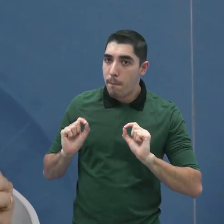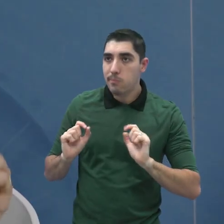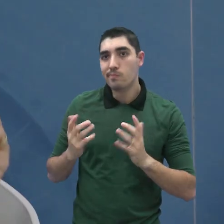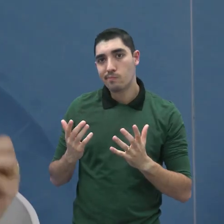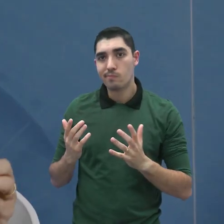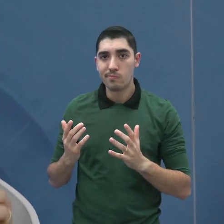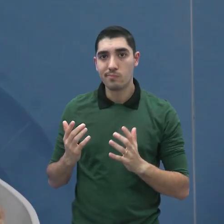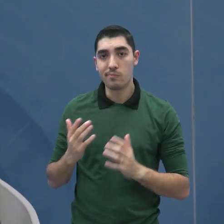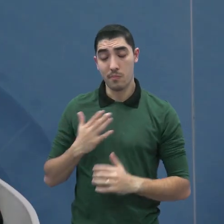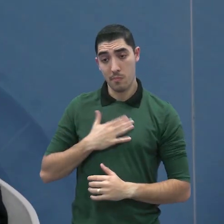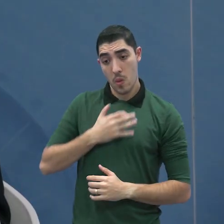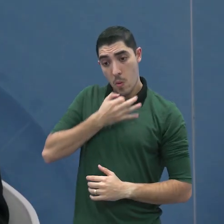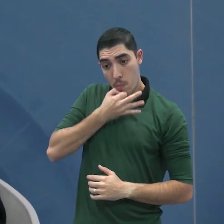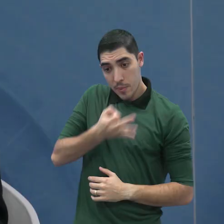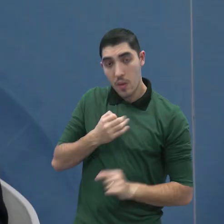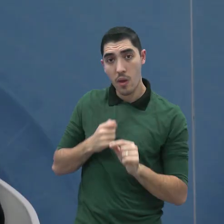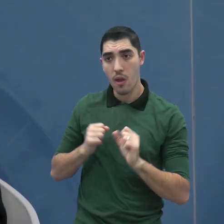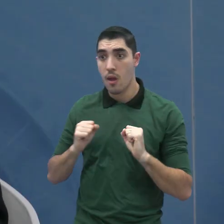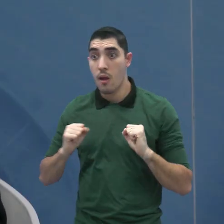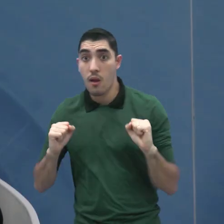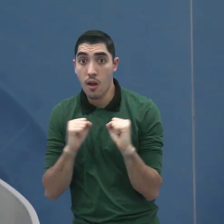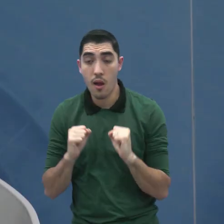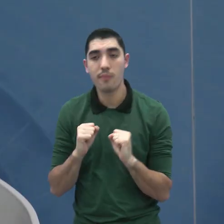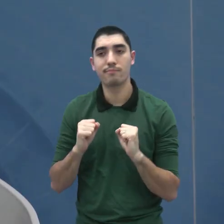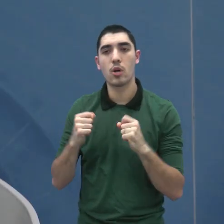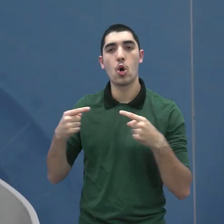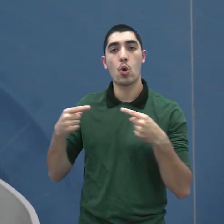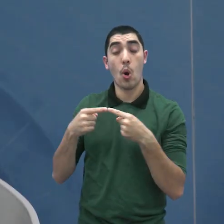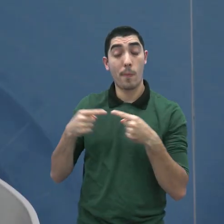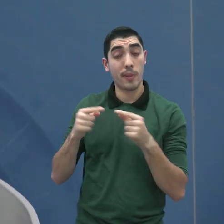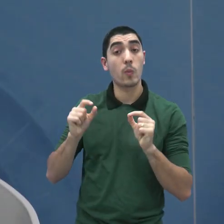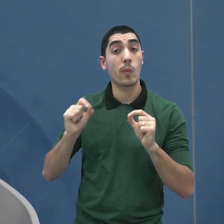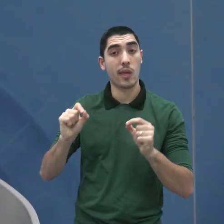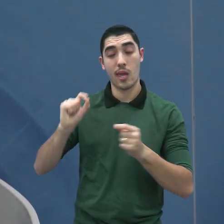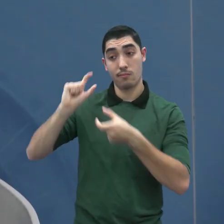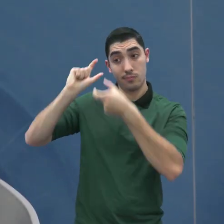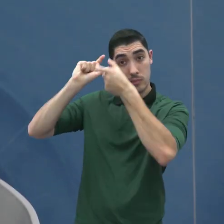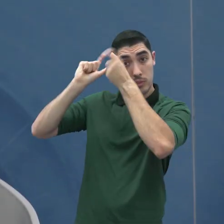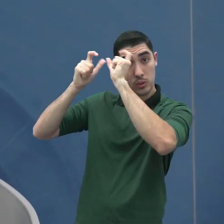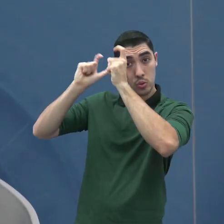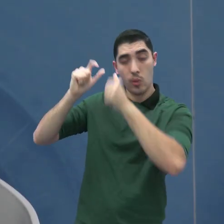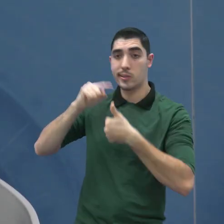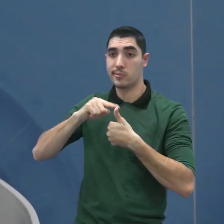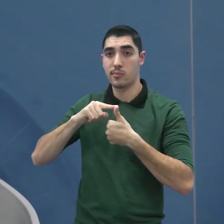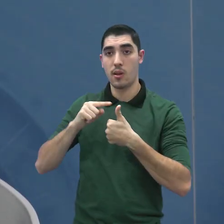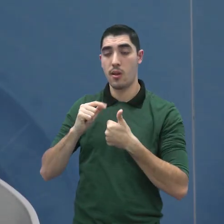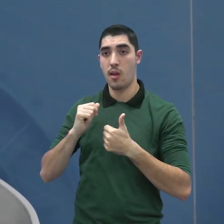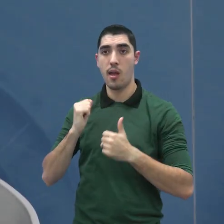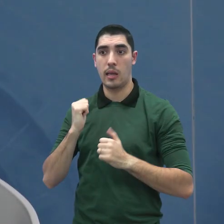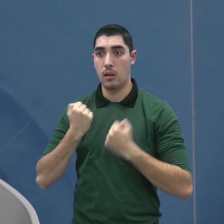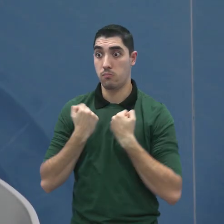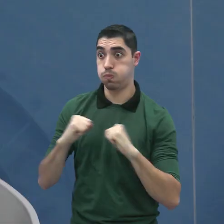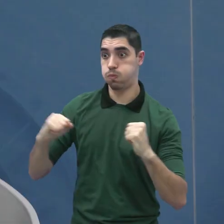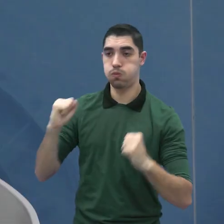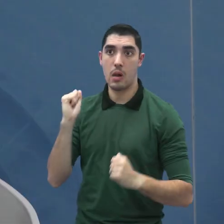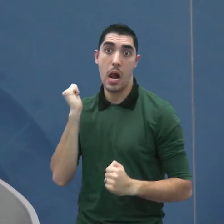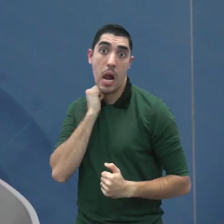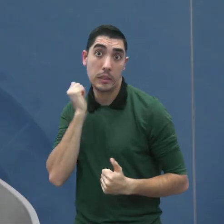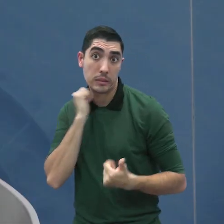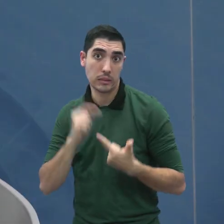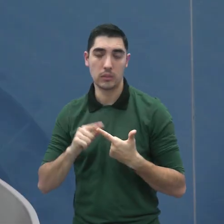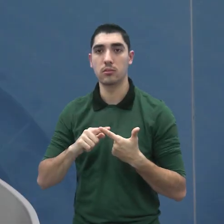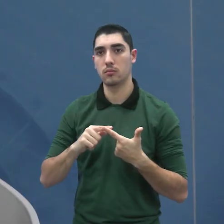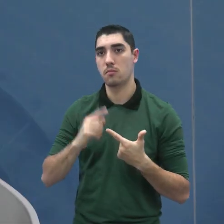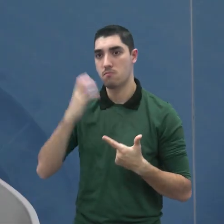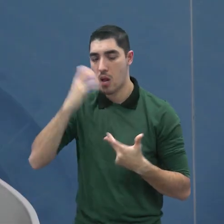eu acho que o fanatismo, ele é suscetível a alguns transtornos mentais, como agressividade, paranoia, que